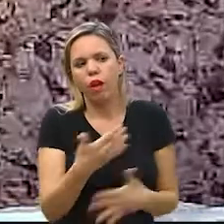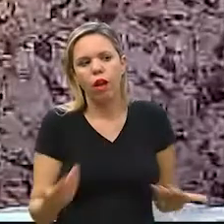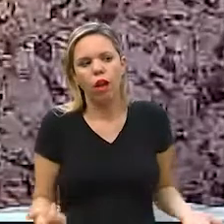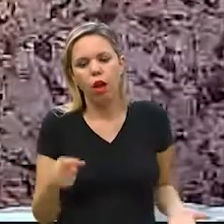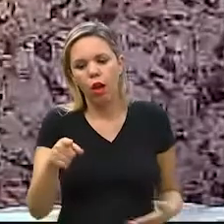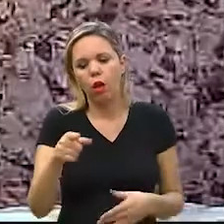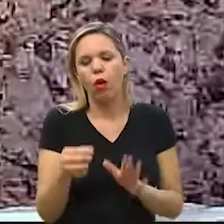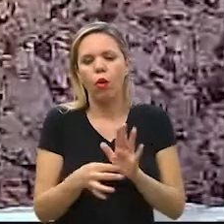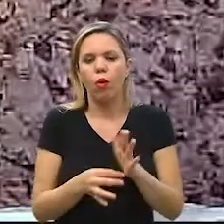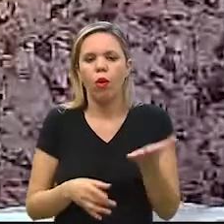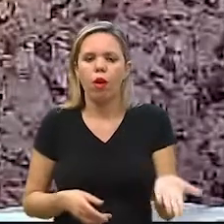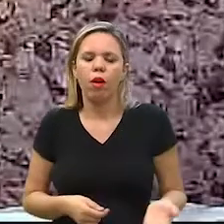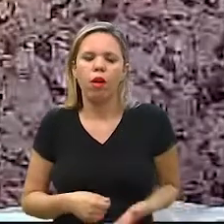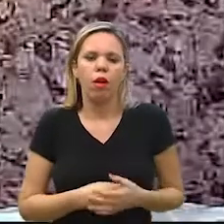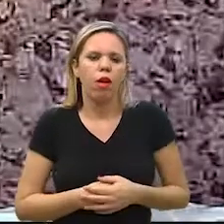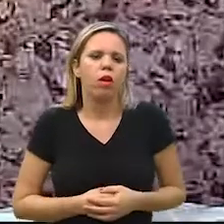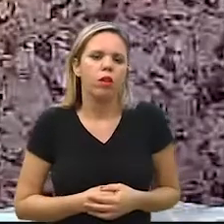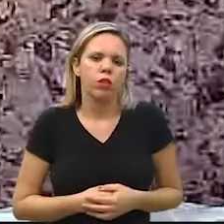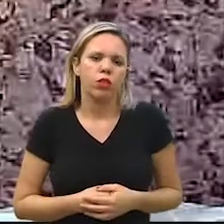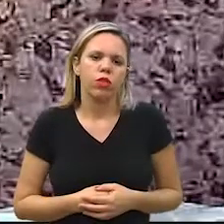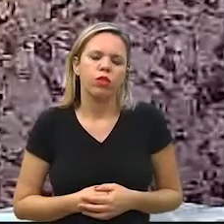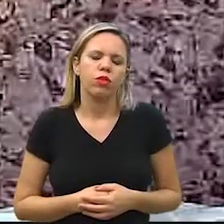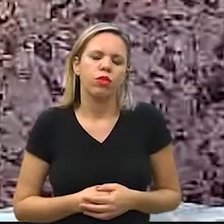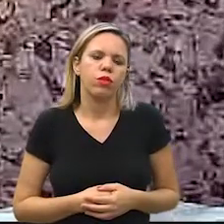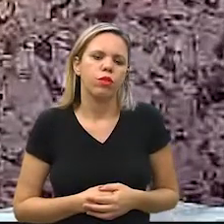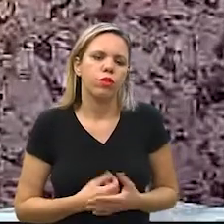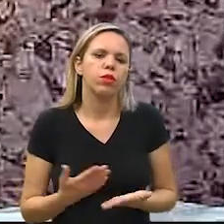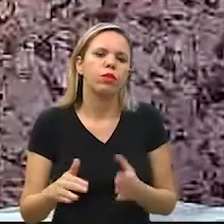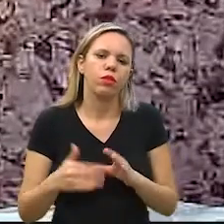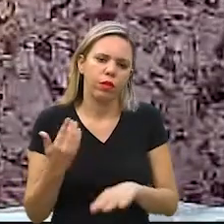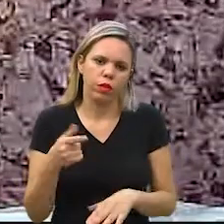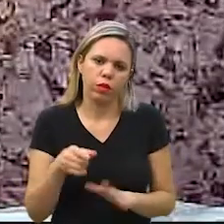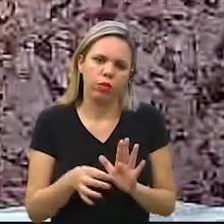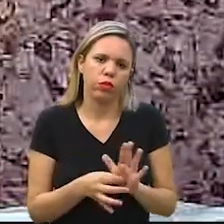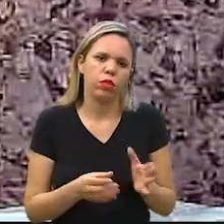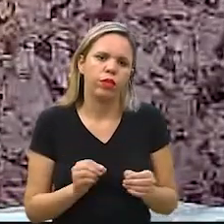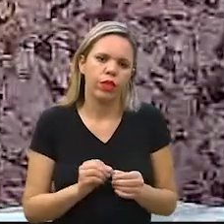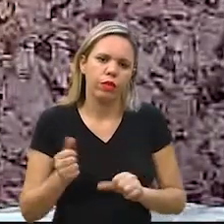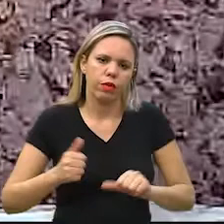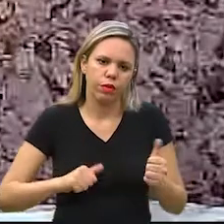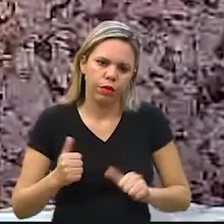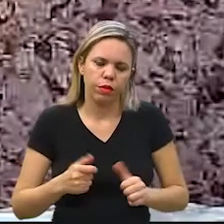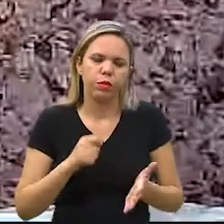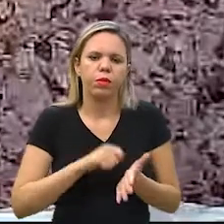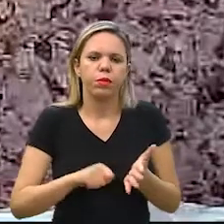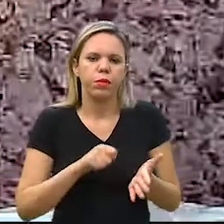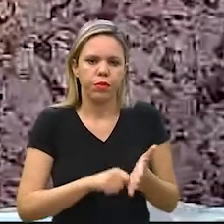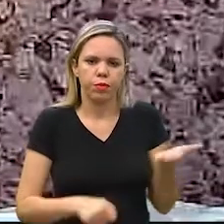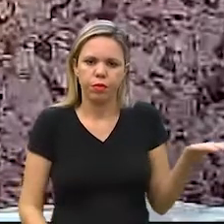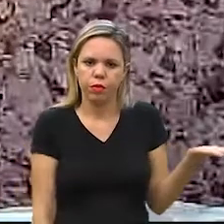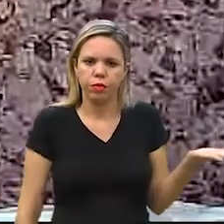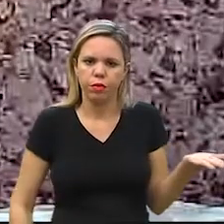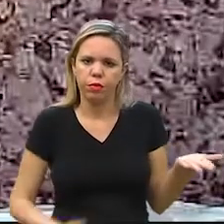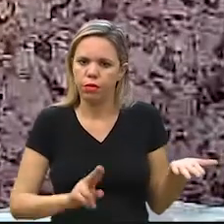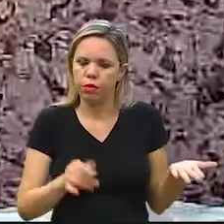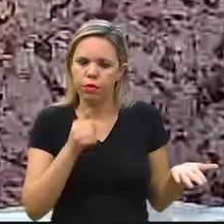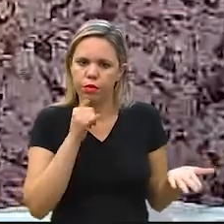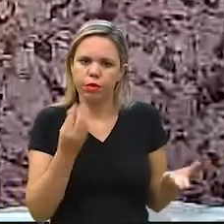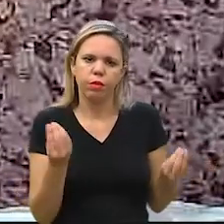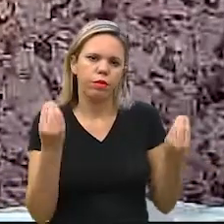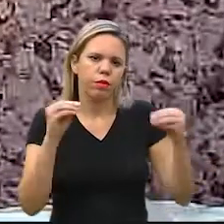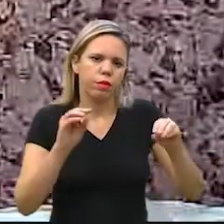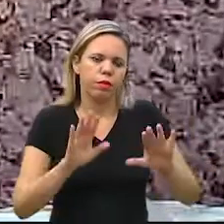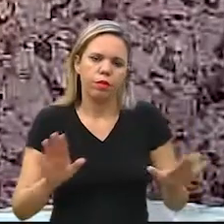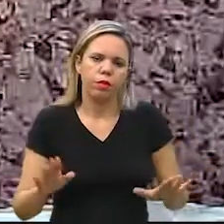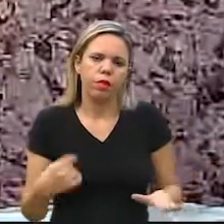essa sua sugestão foi recebida, foi anotada, não é o caso de colocar, não